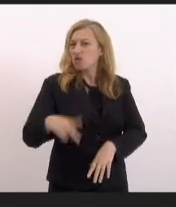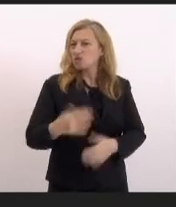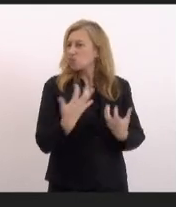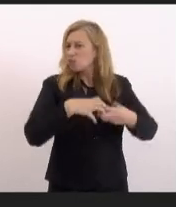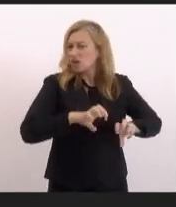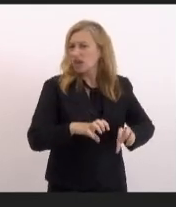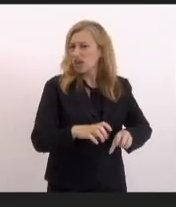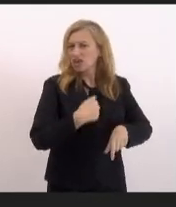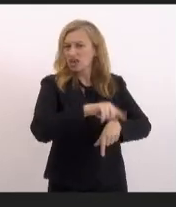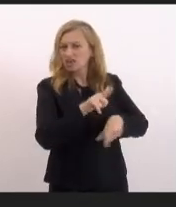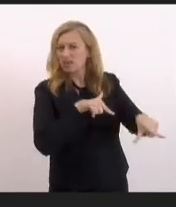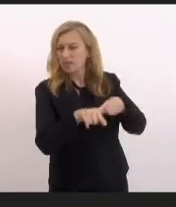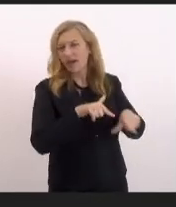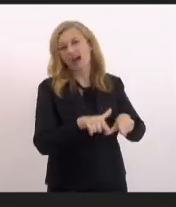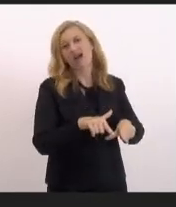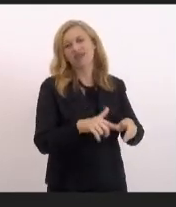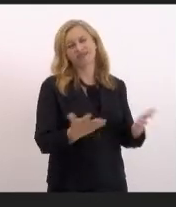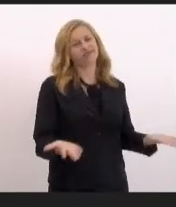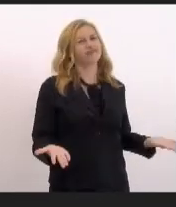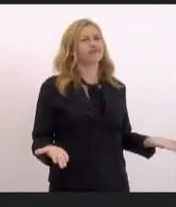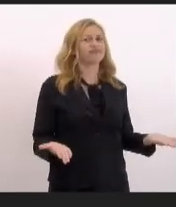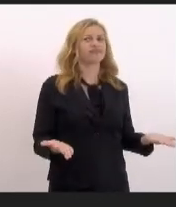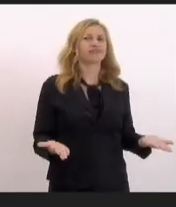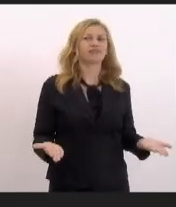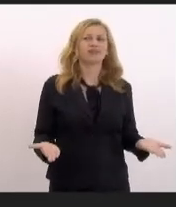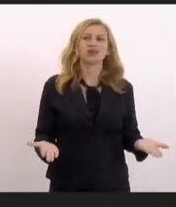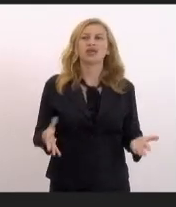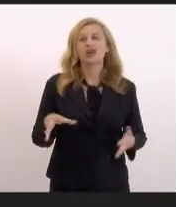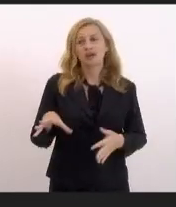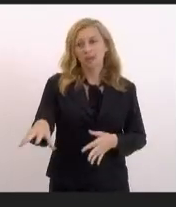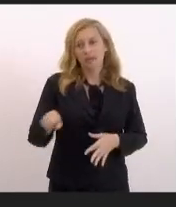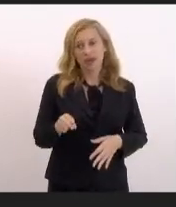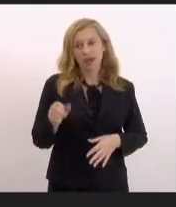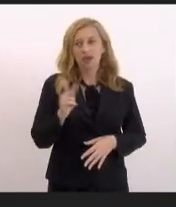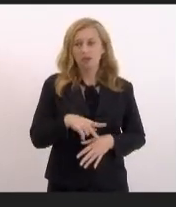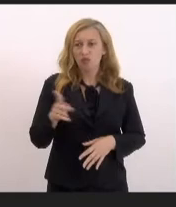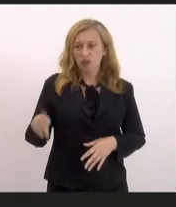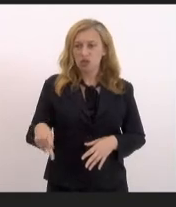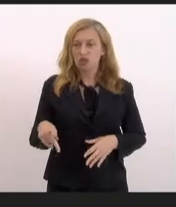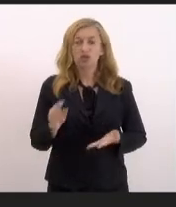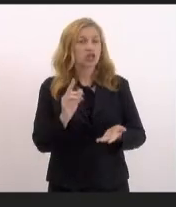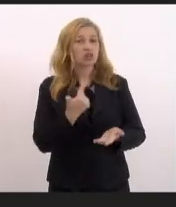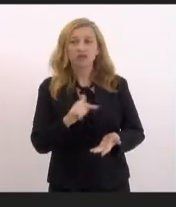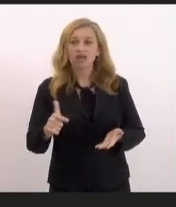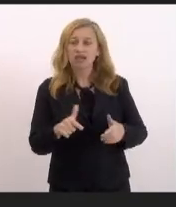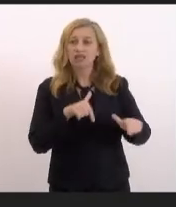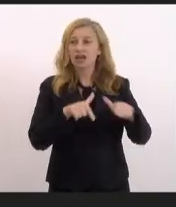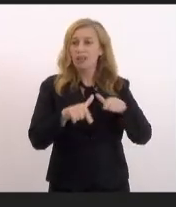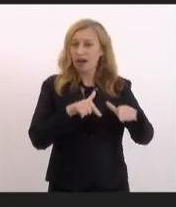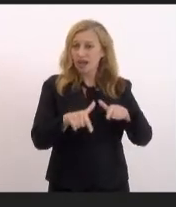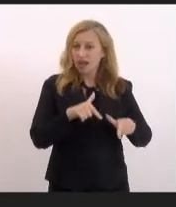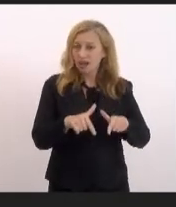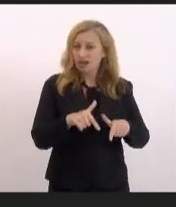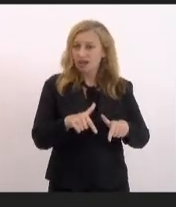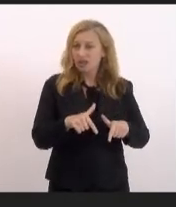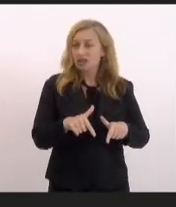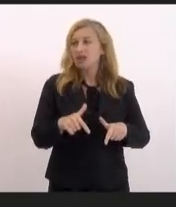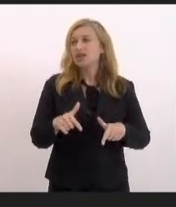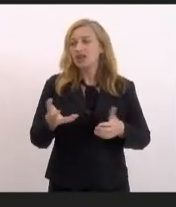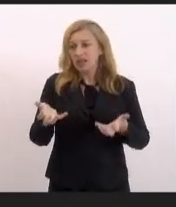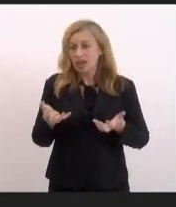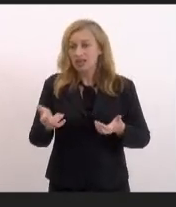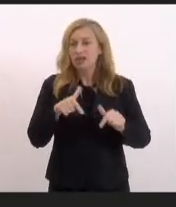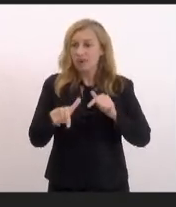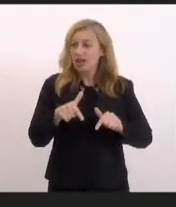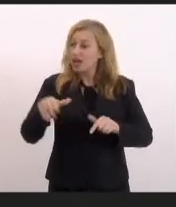trabalhar, simplesmente vamos fazer o seguinte, pegamos os professores desempregados que queiram trabalhar e